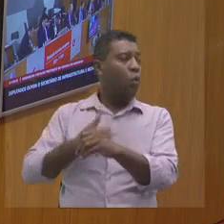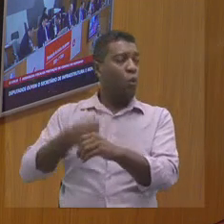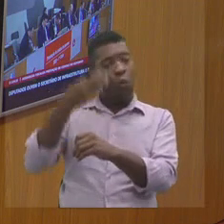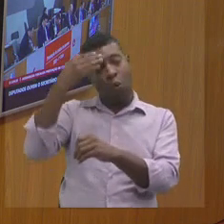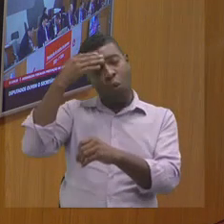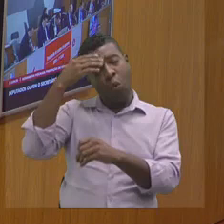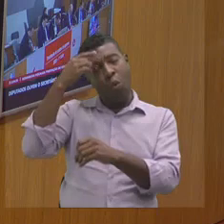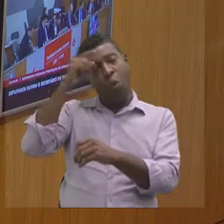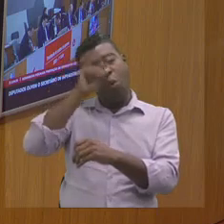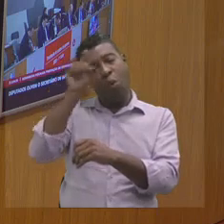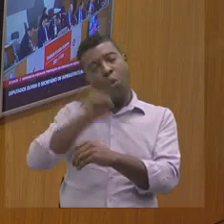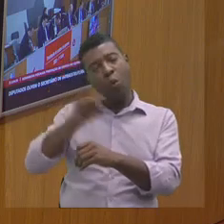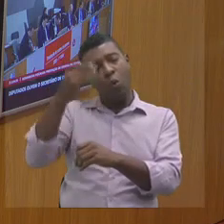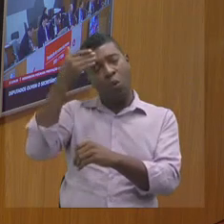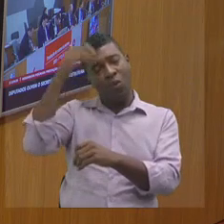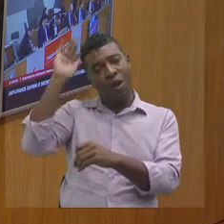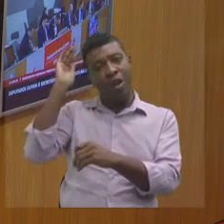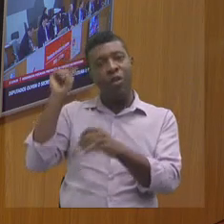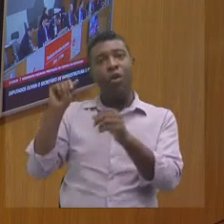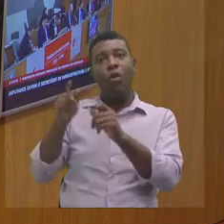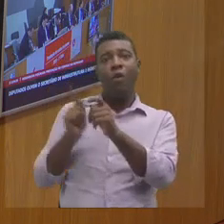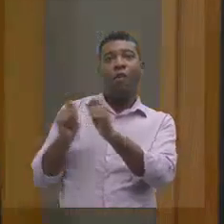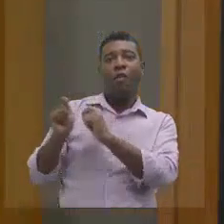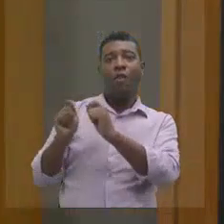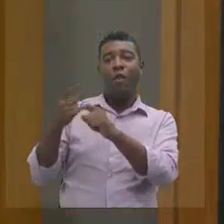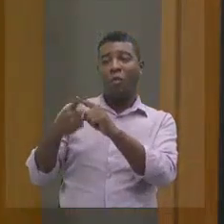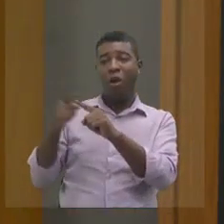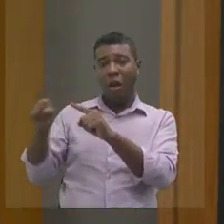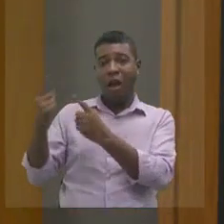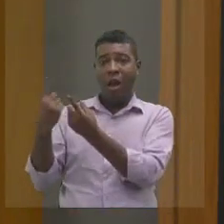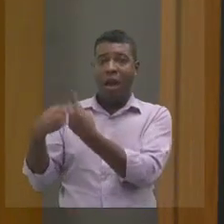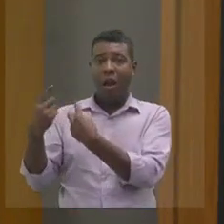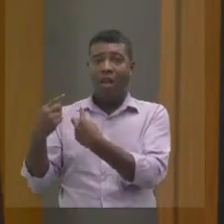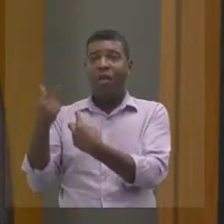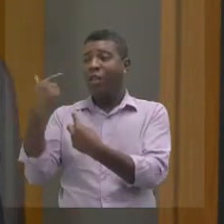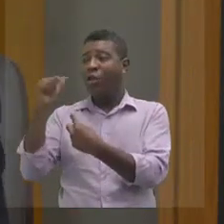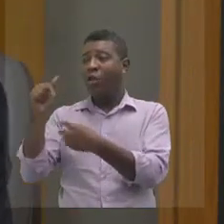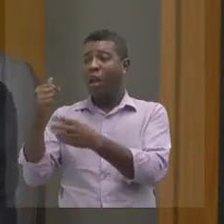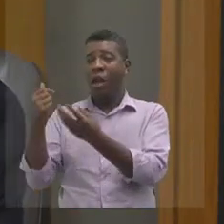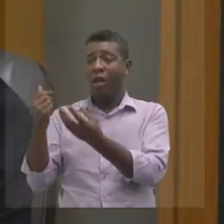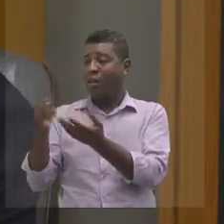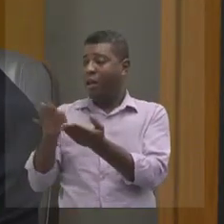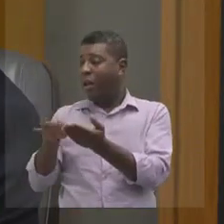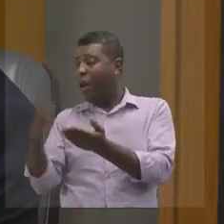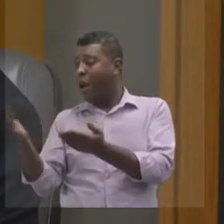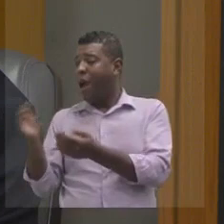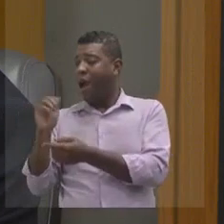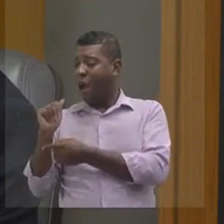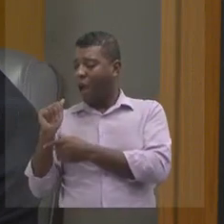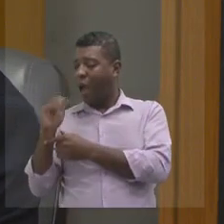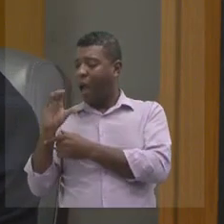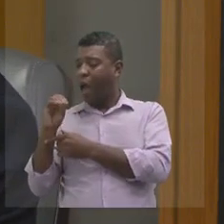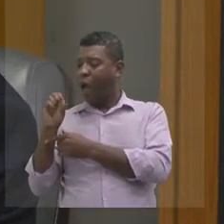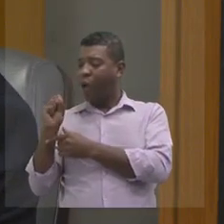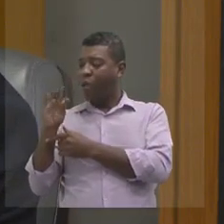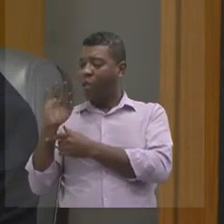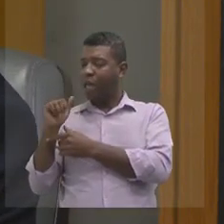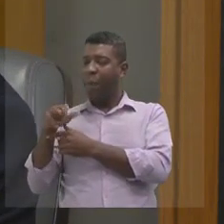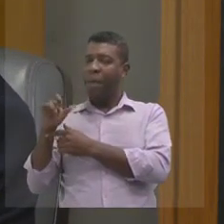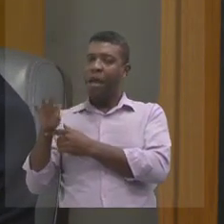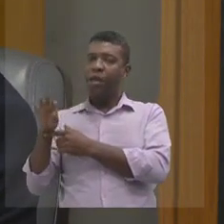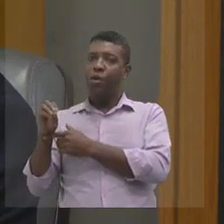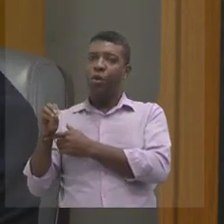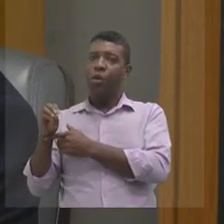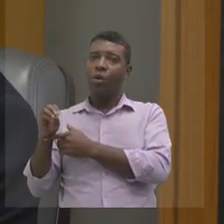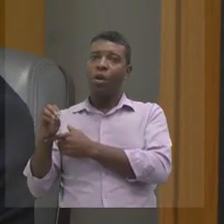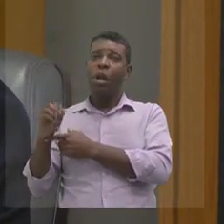Rodovia não possui nem acostamento com dirá terceira faixa eu fosse o governador e eu não liberaria